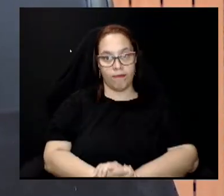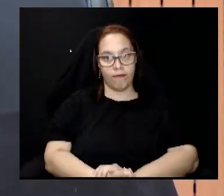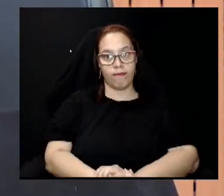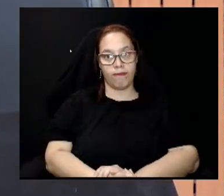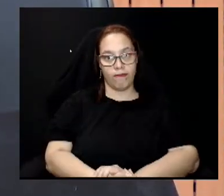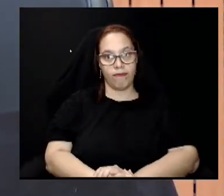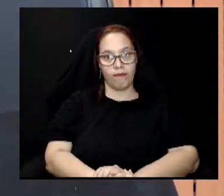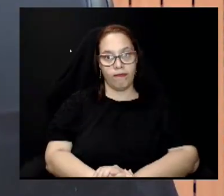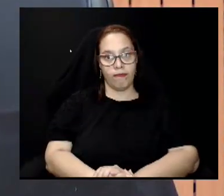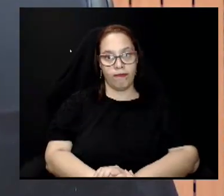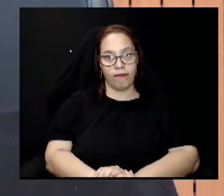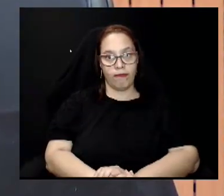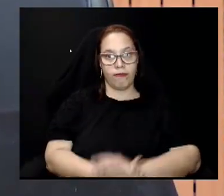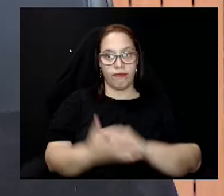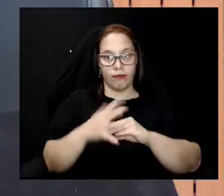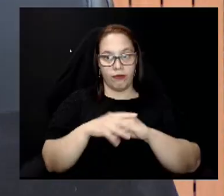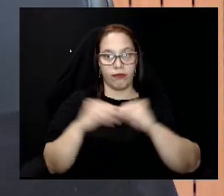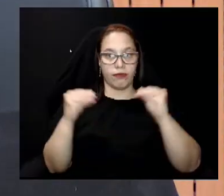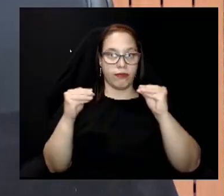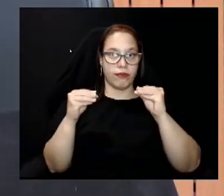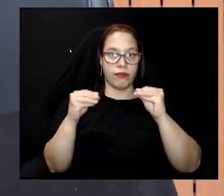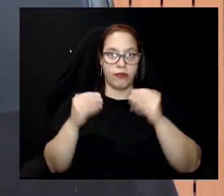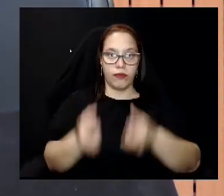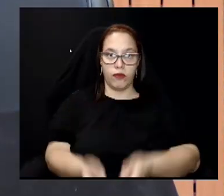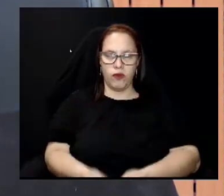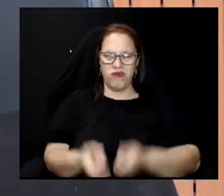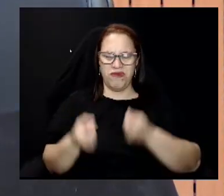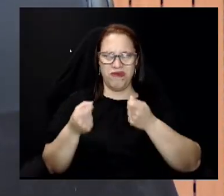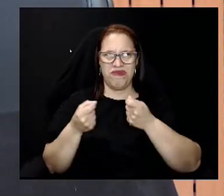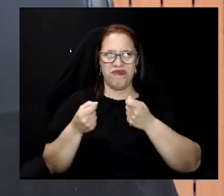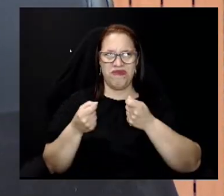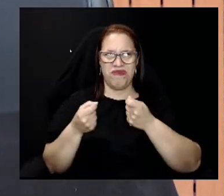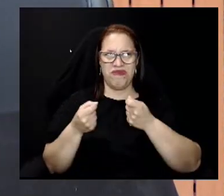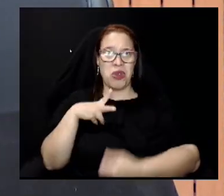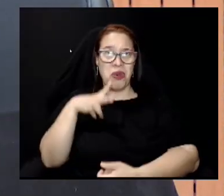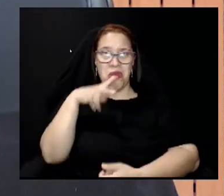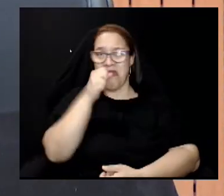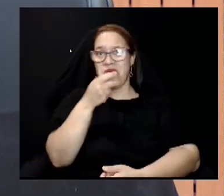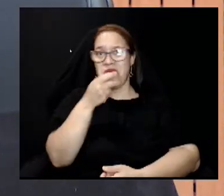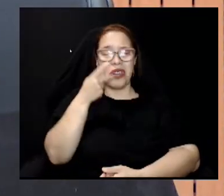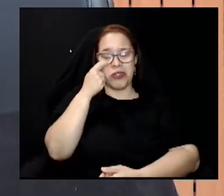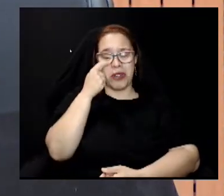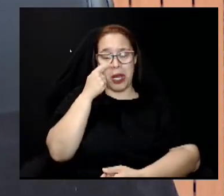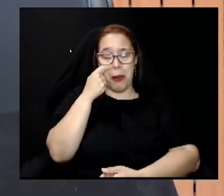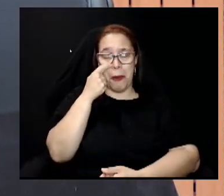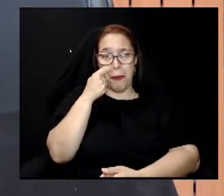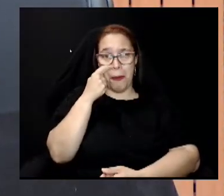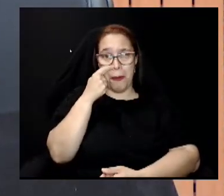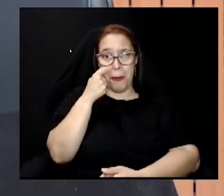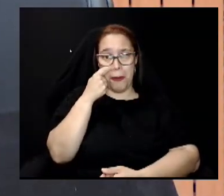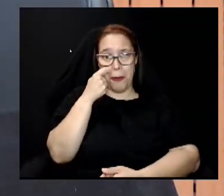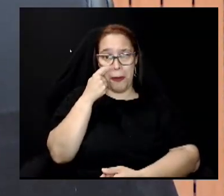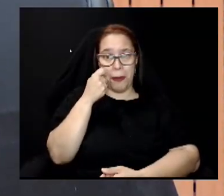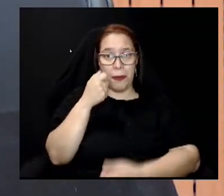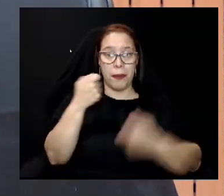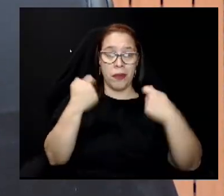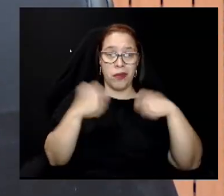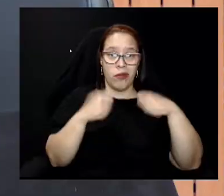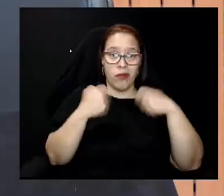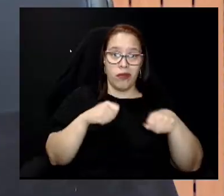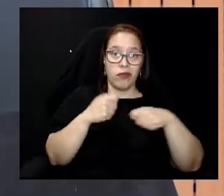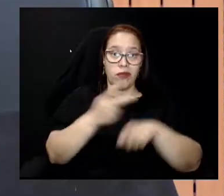Então, a cura do câncer, isso às vezes é muito forte. Eu acho que o que a gente precisa mais buscar